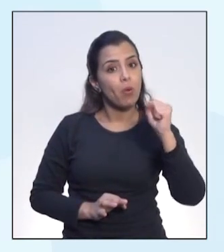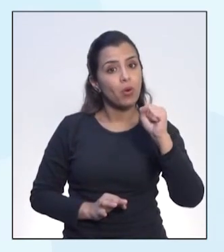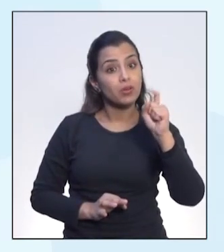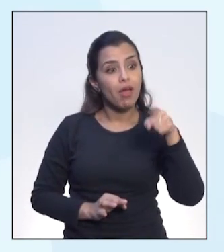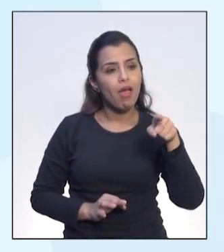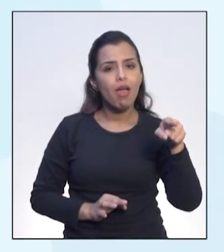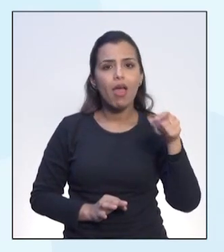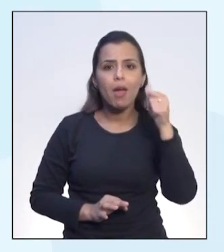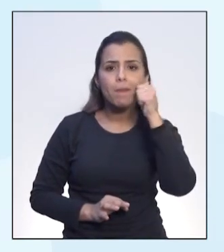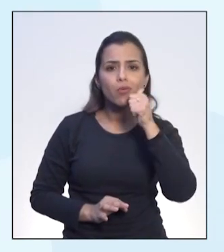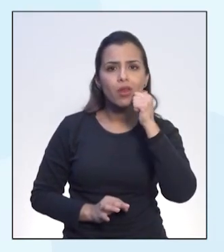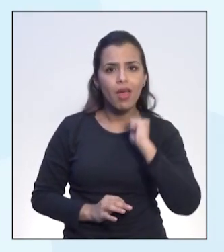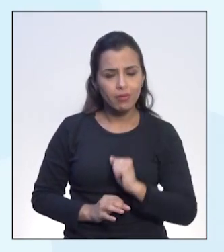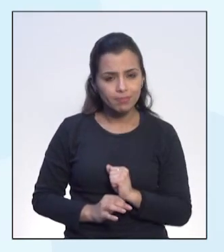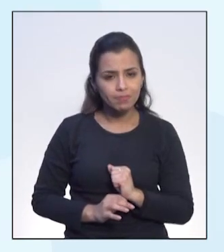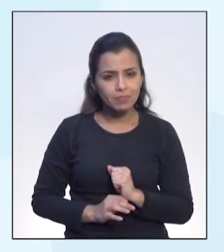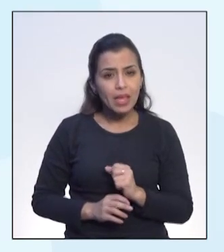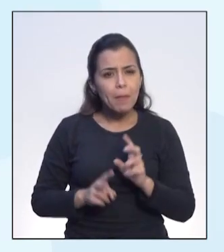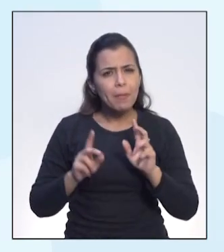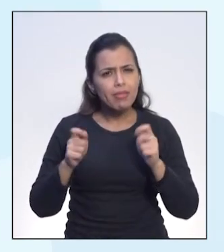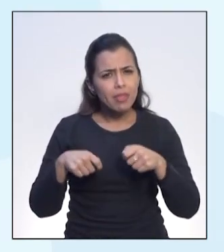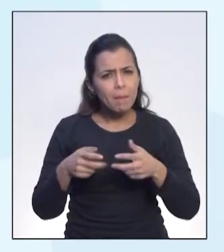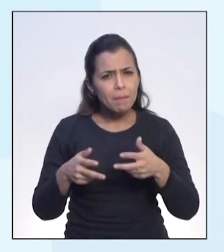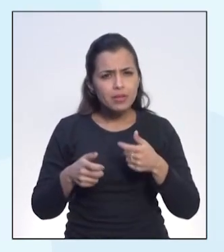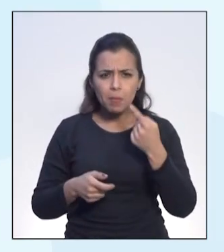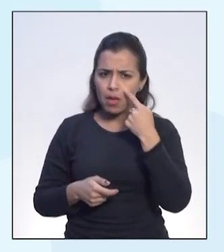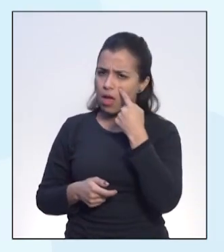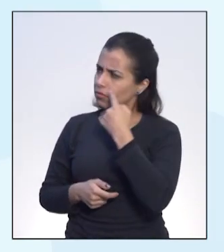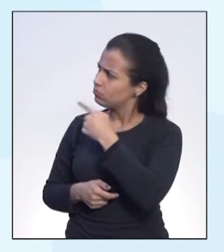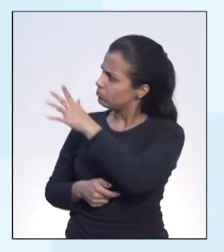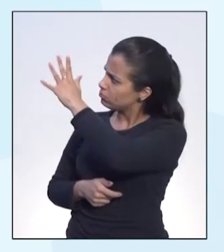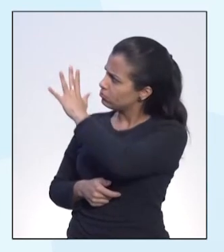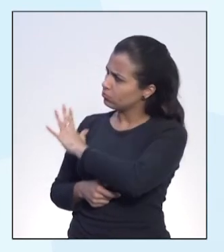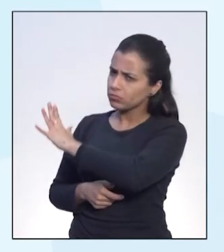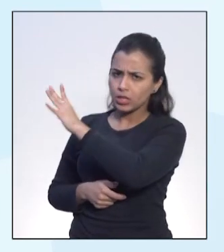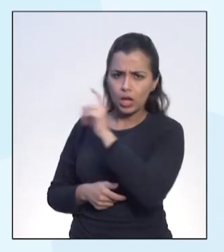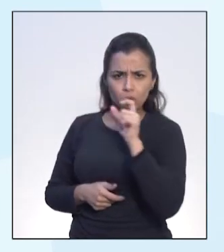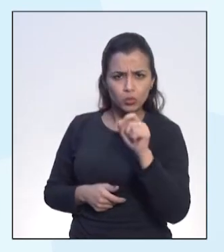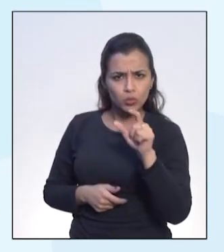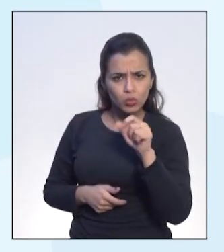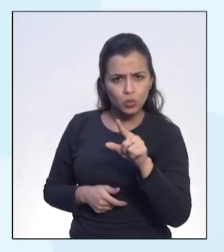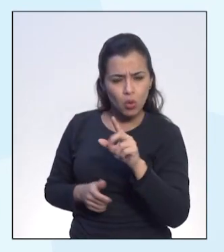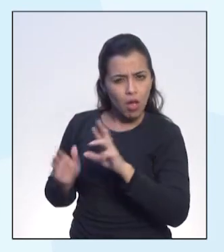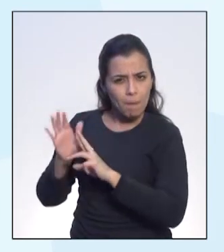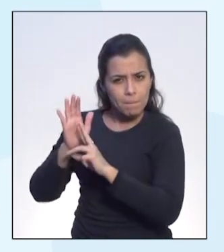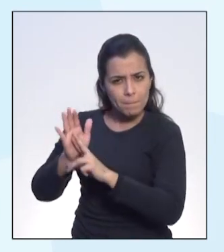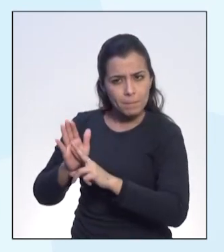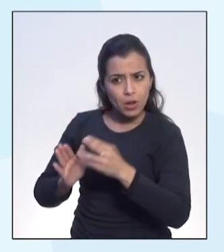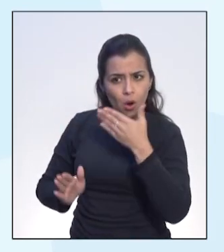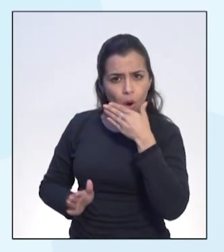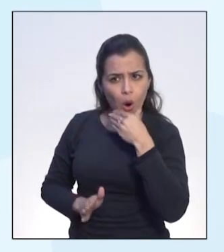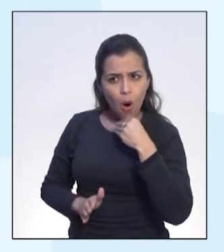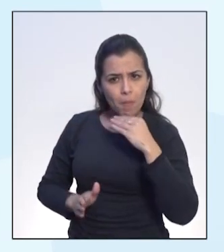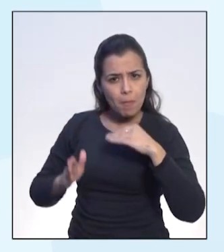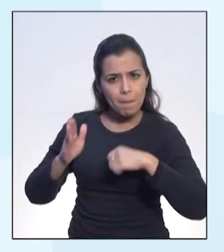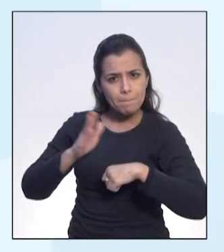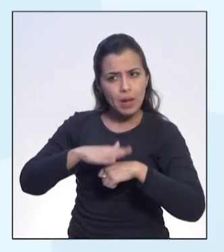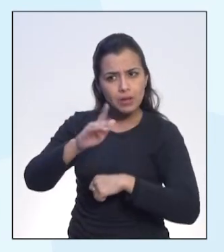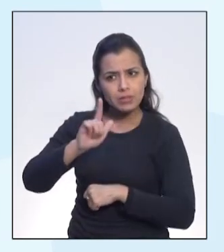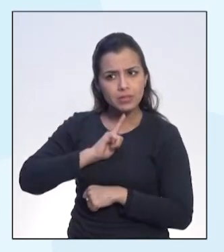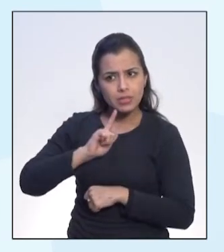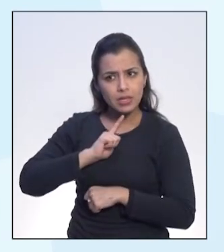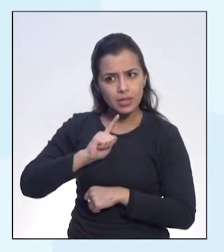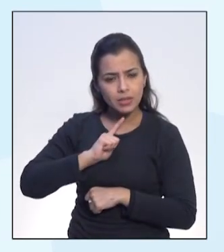estamos vendo que só em algumas partes, essas partes em azul, né, que são a representação onde os homens são maioria, mas a maioria do